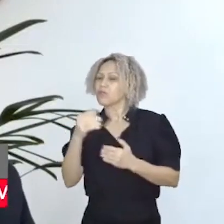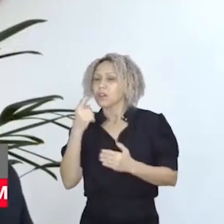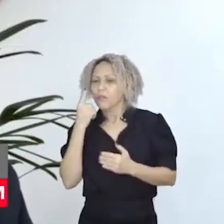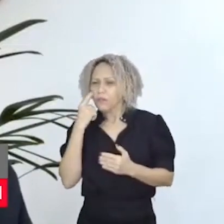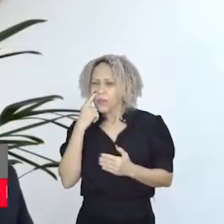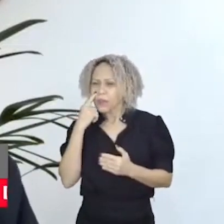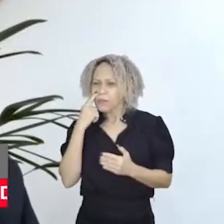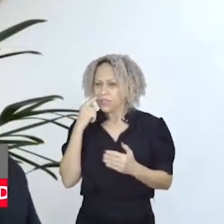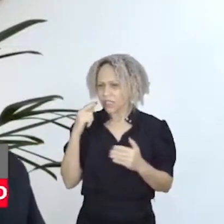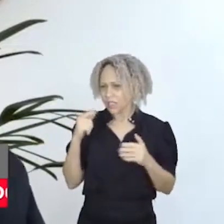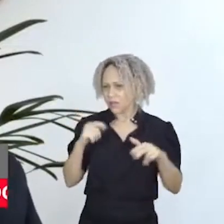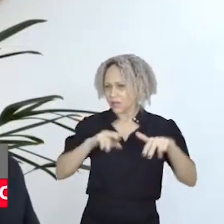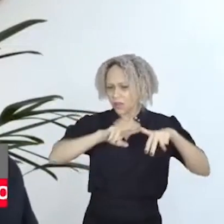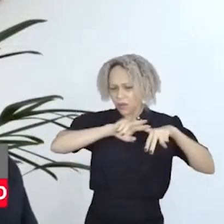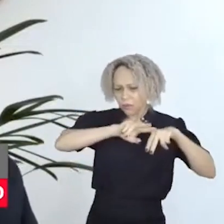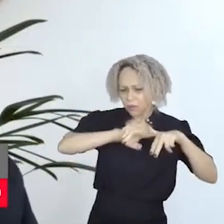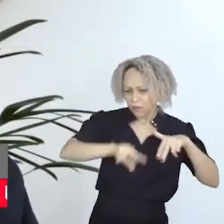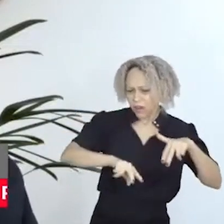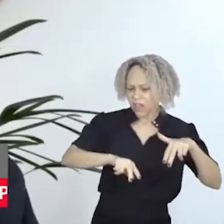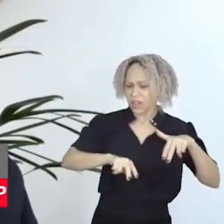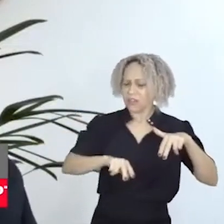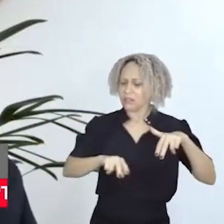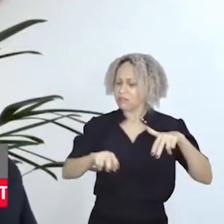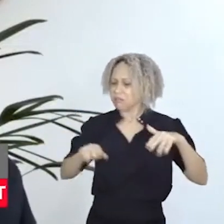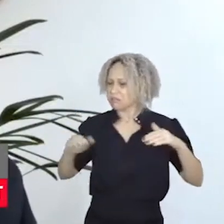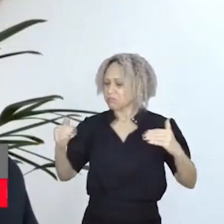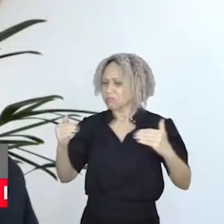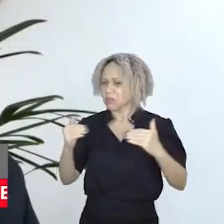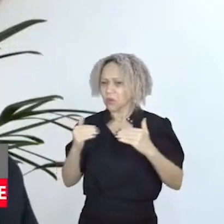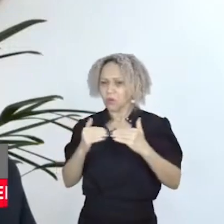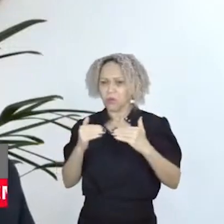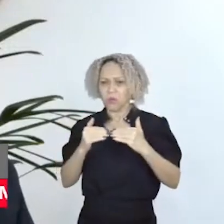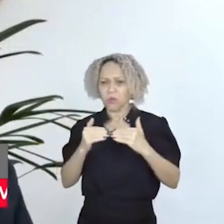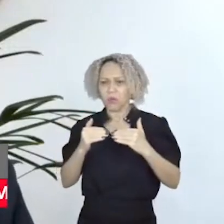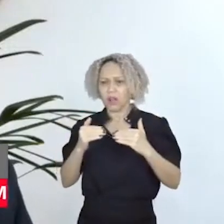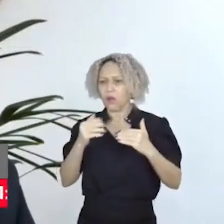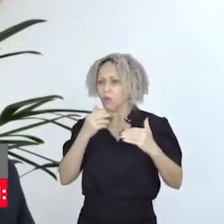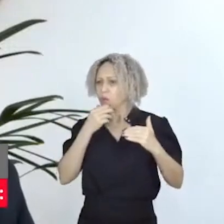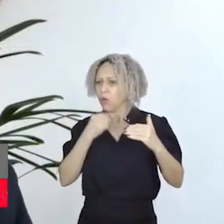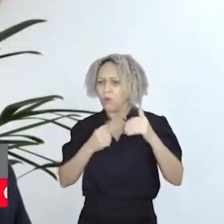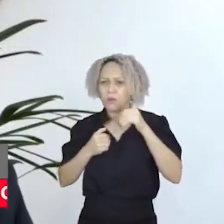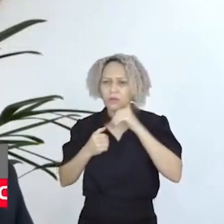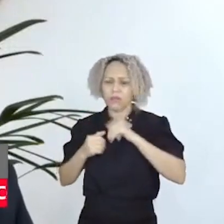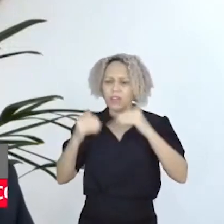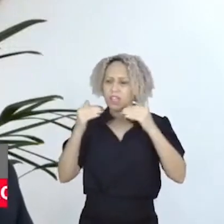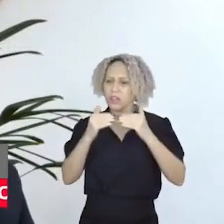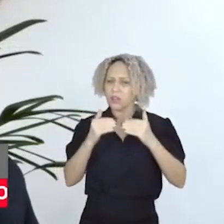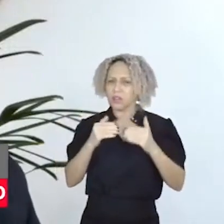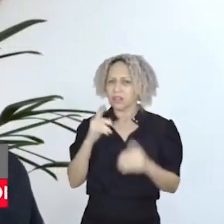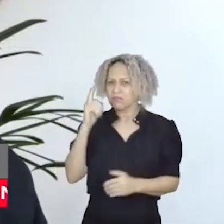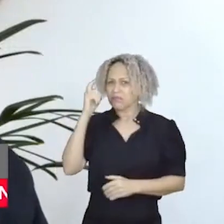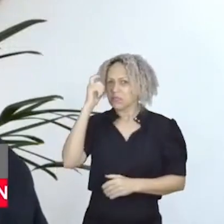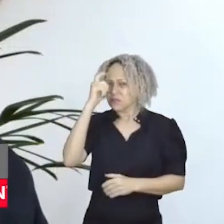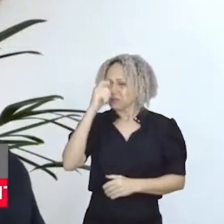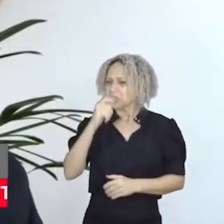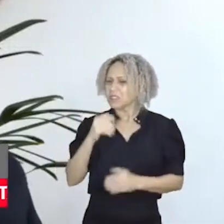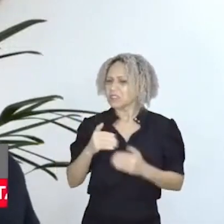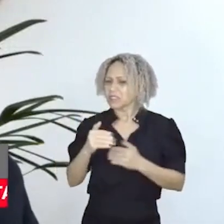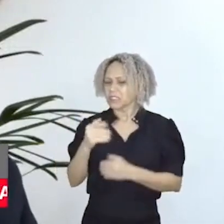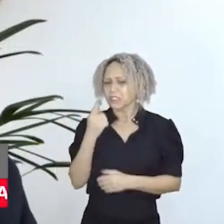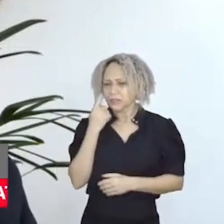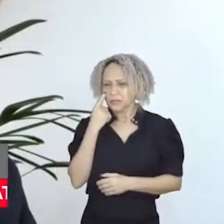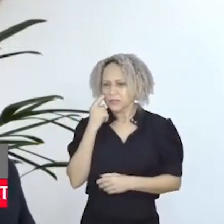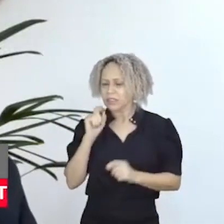igualdade para as mulheres na participação política, sem que a gente entenda que vai ter que